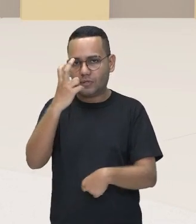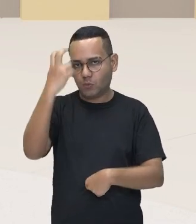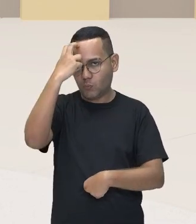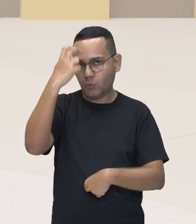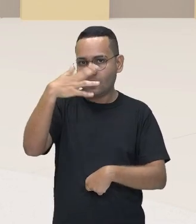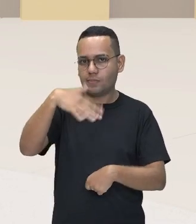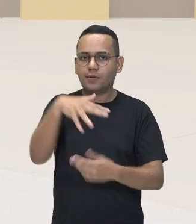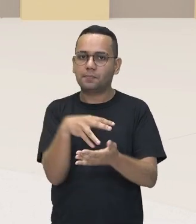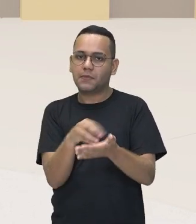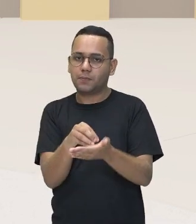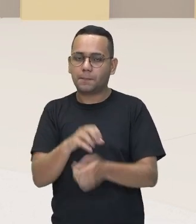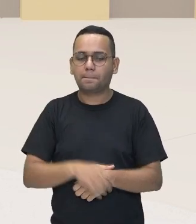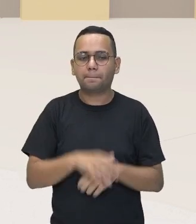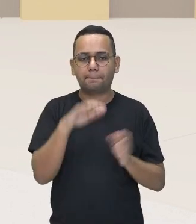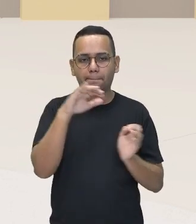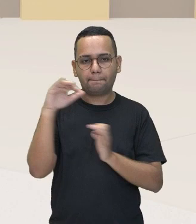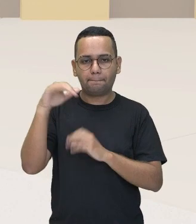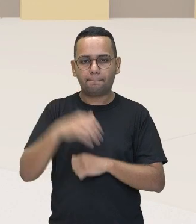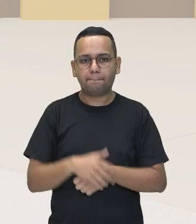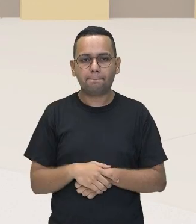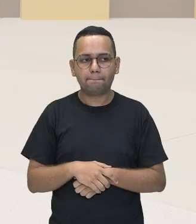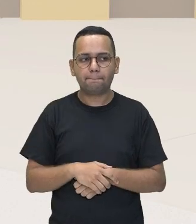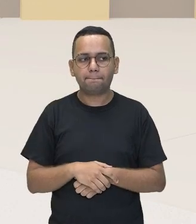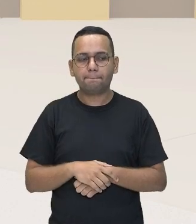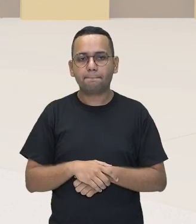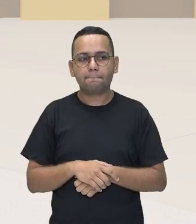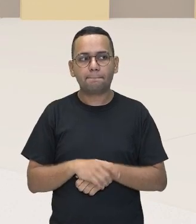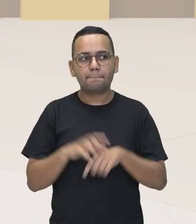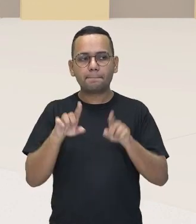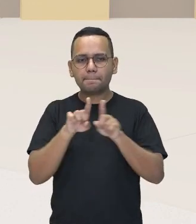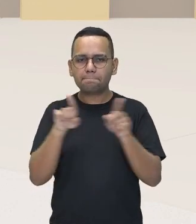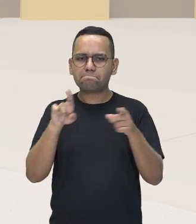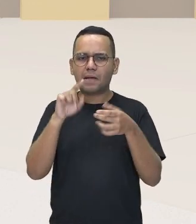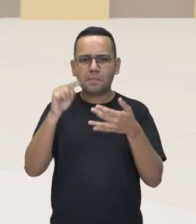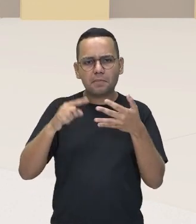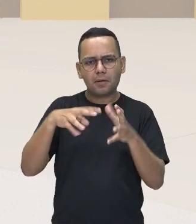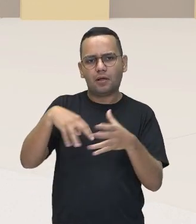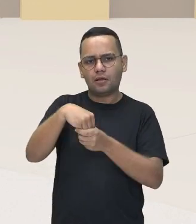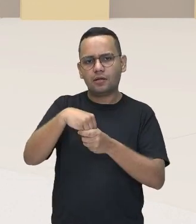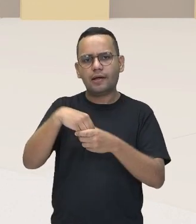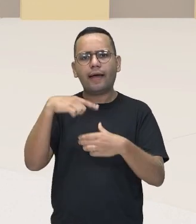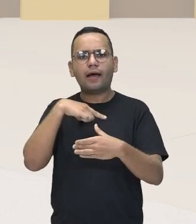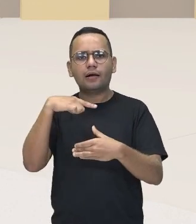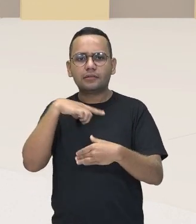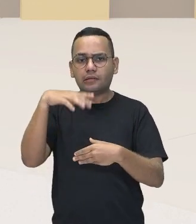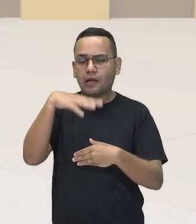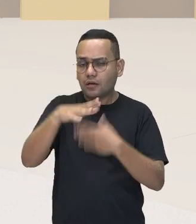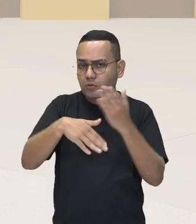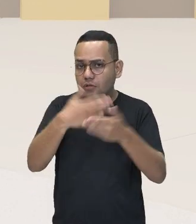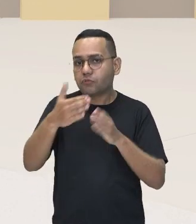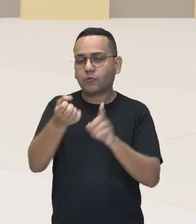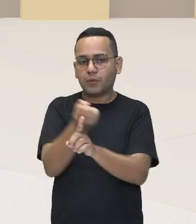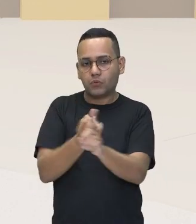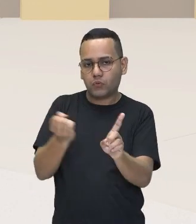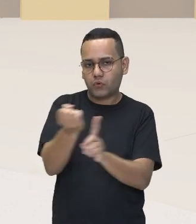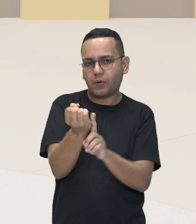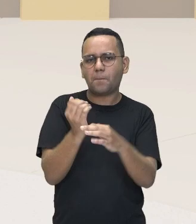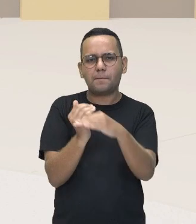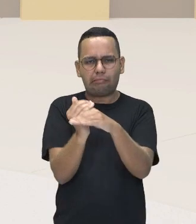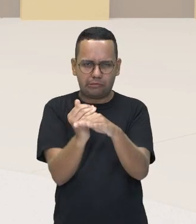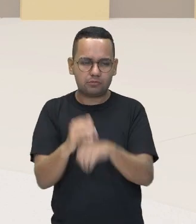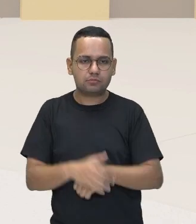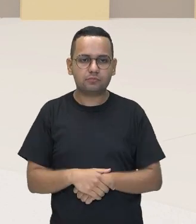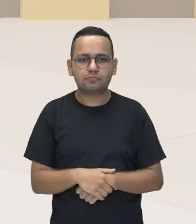olha só. Esse conjunto, então, tende a seguir certos padrões dentro de sociedades, o que cria